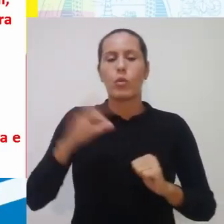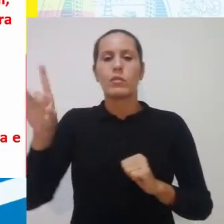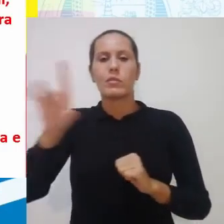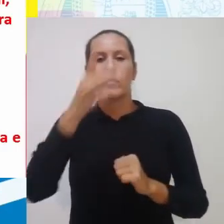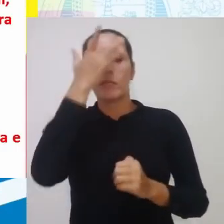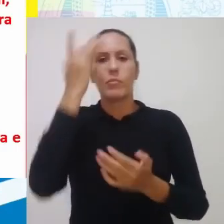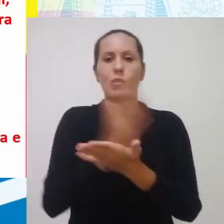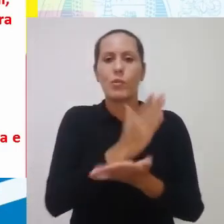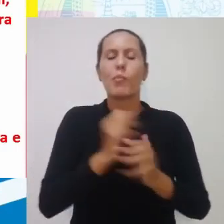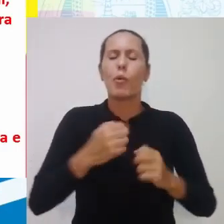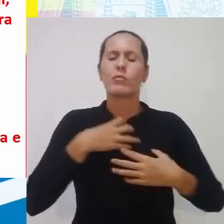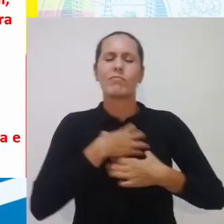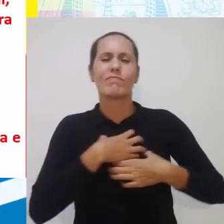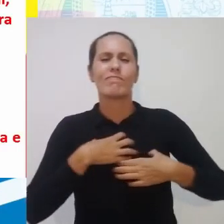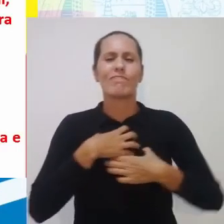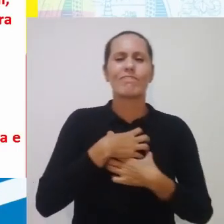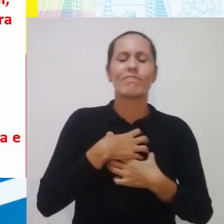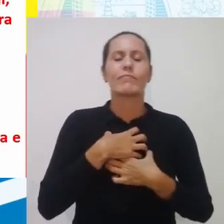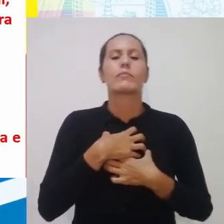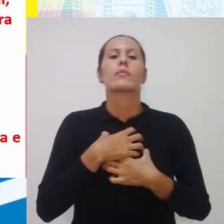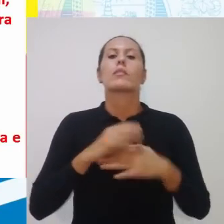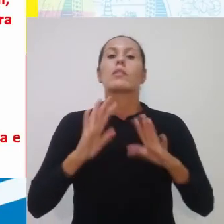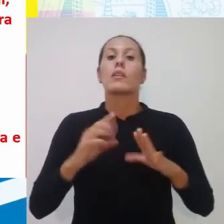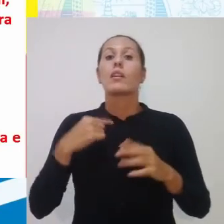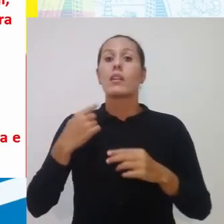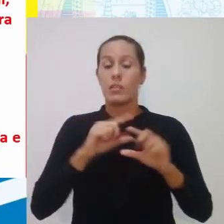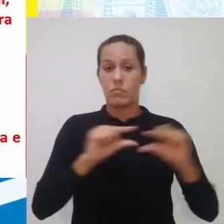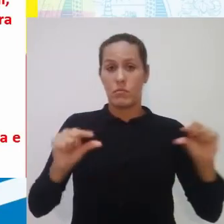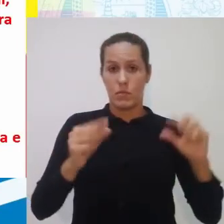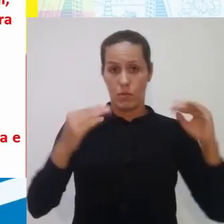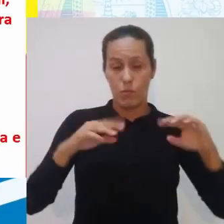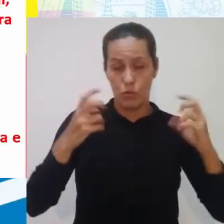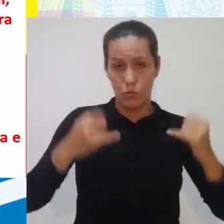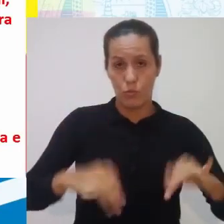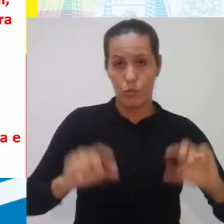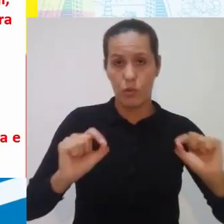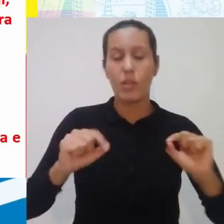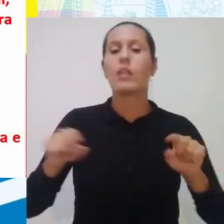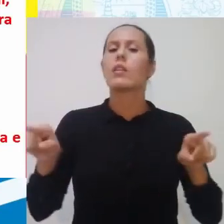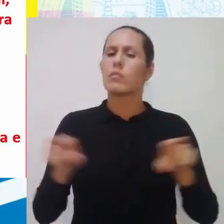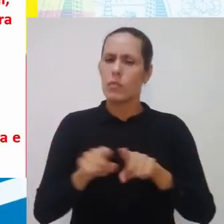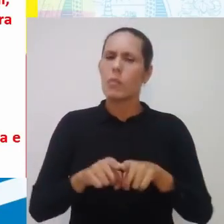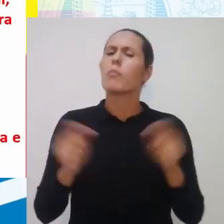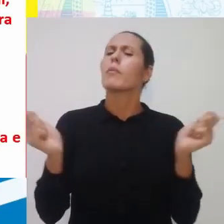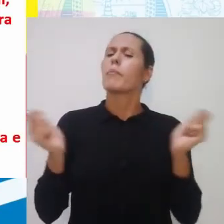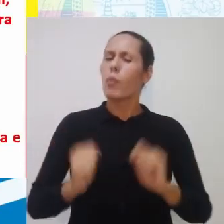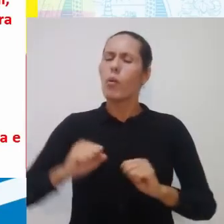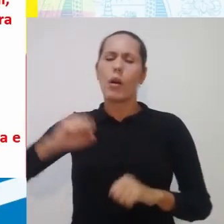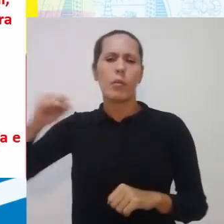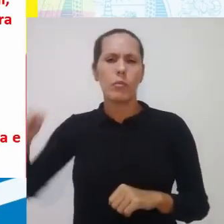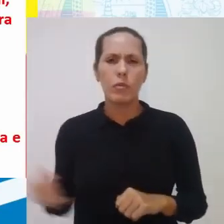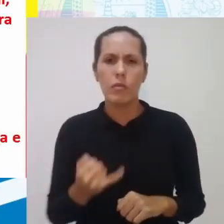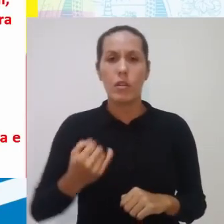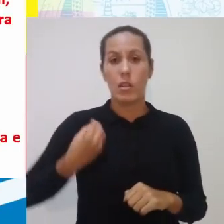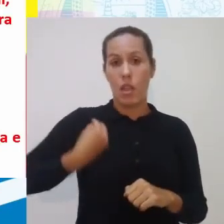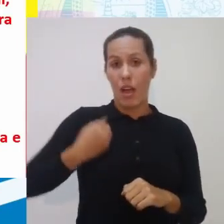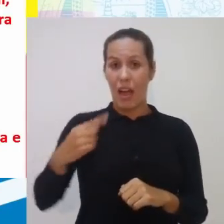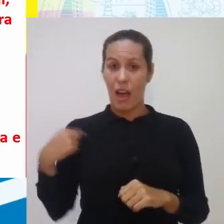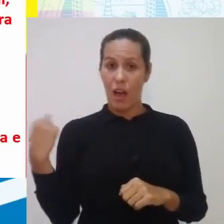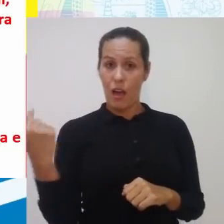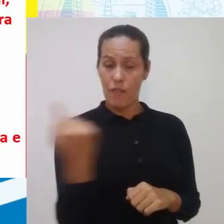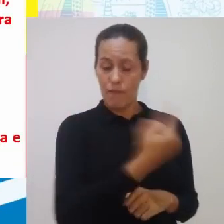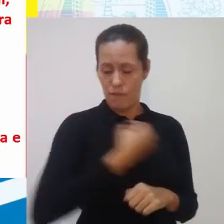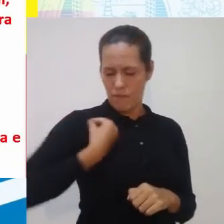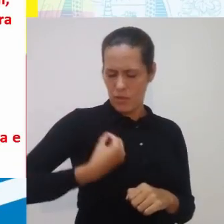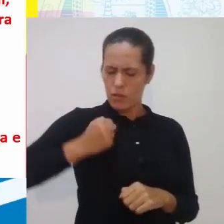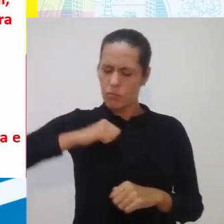causar desconforto emocional. E logo depois, ele diz que esse também é um momento para repensar